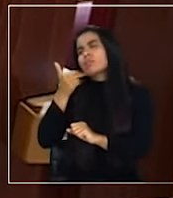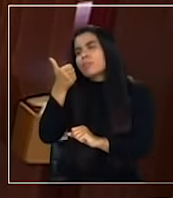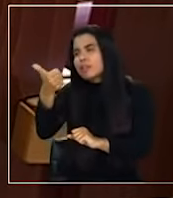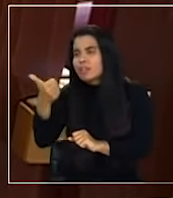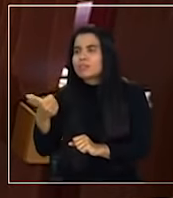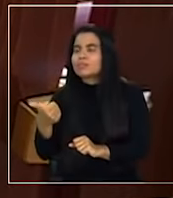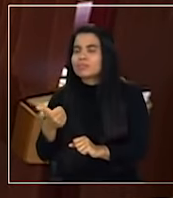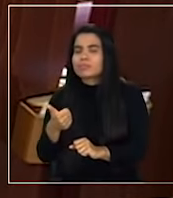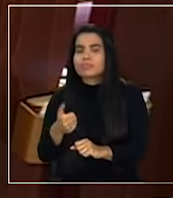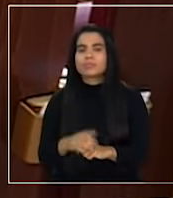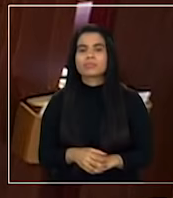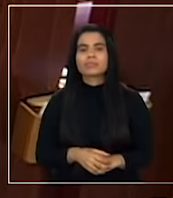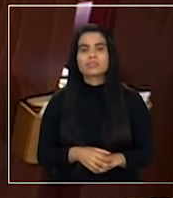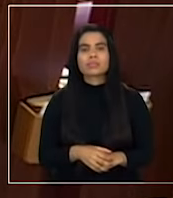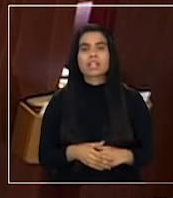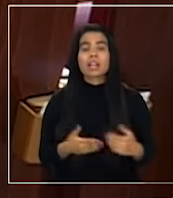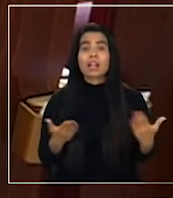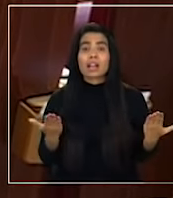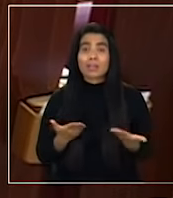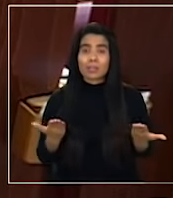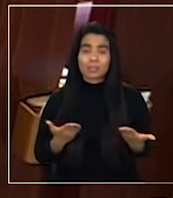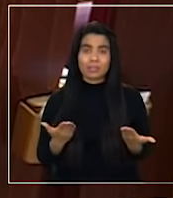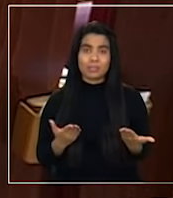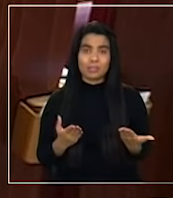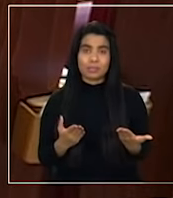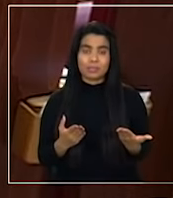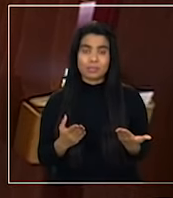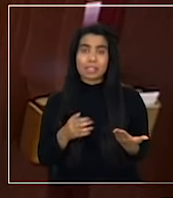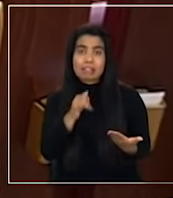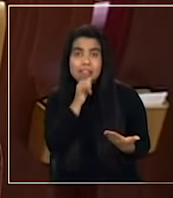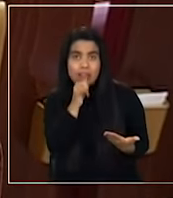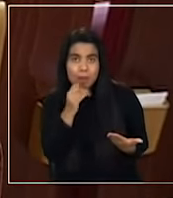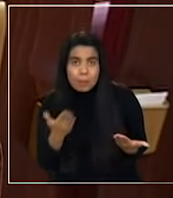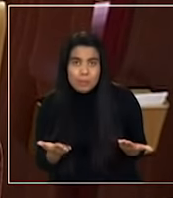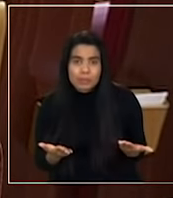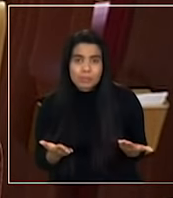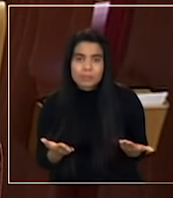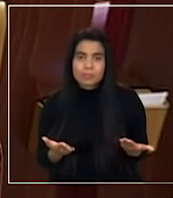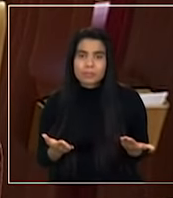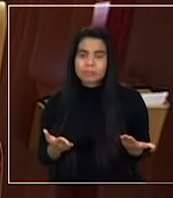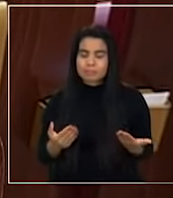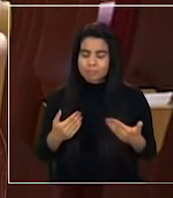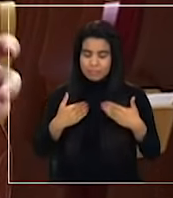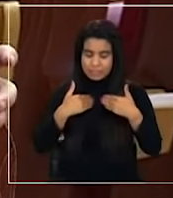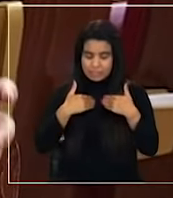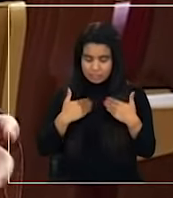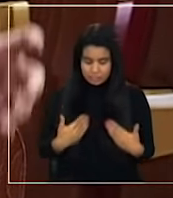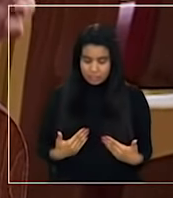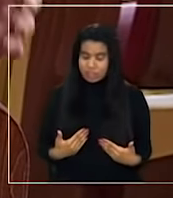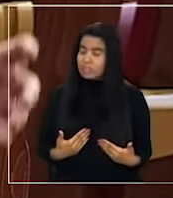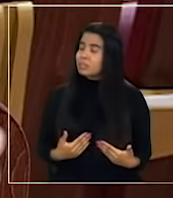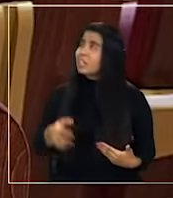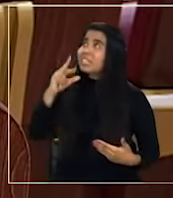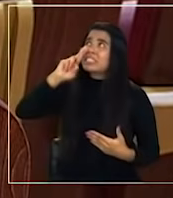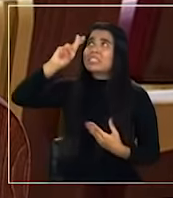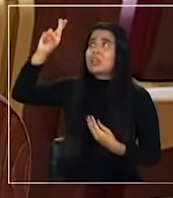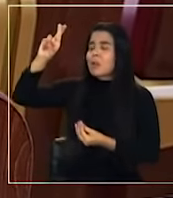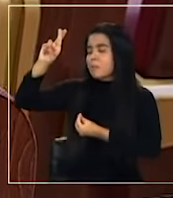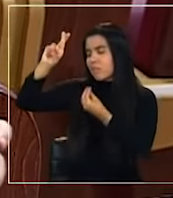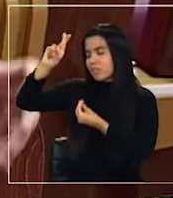Agora, aqui com seus botões, você está dizendo assim, Senhor, eu estou nas tuas